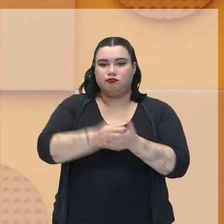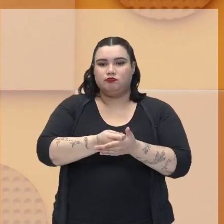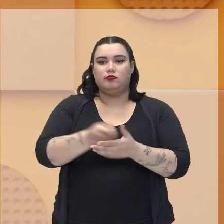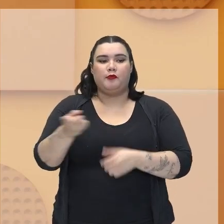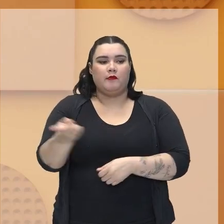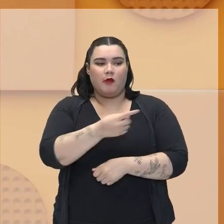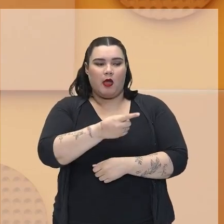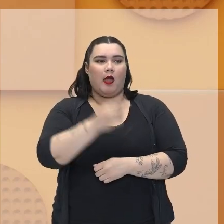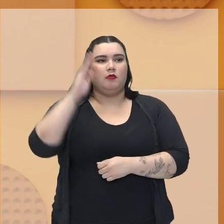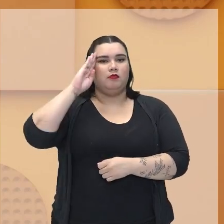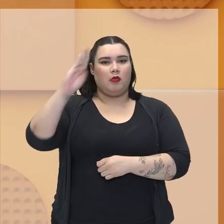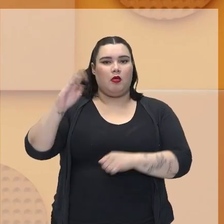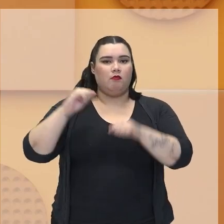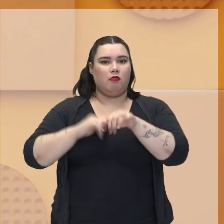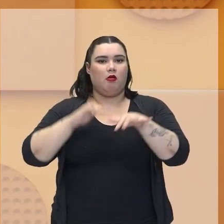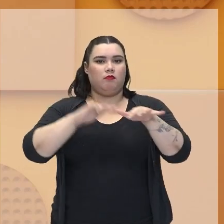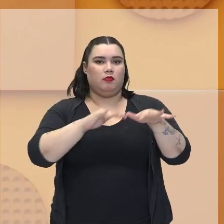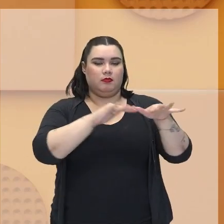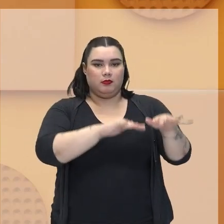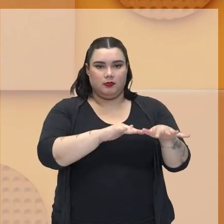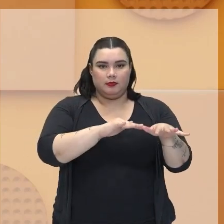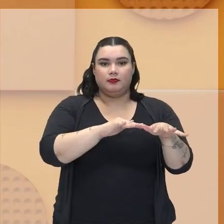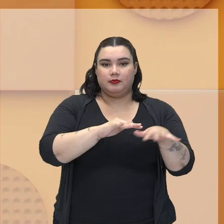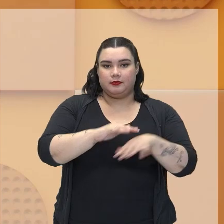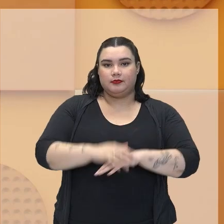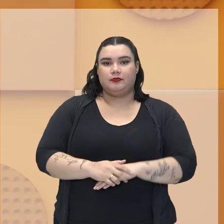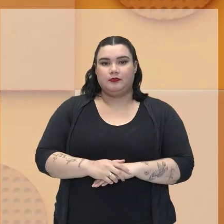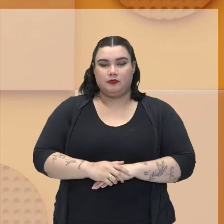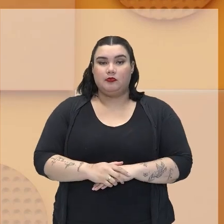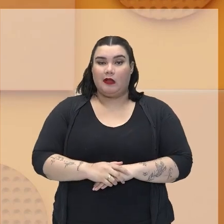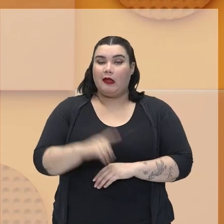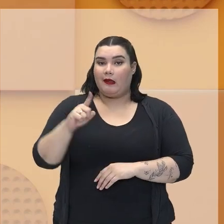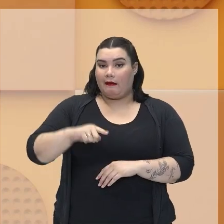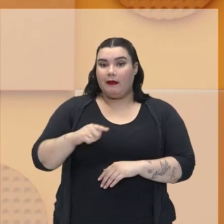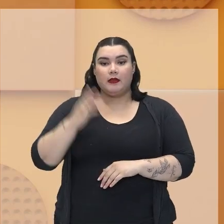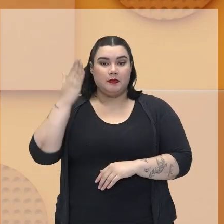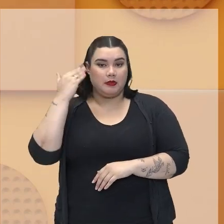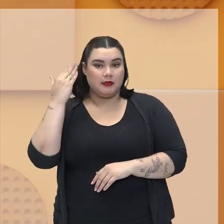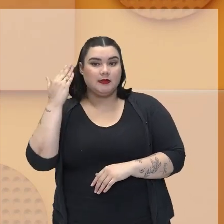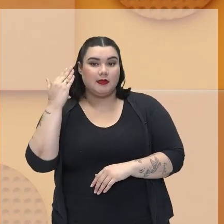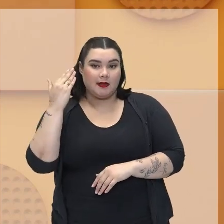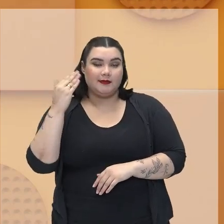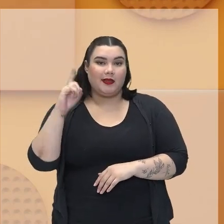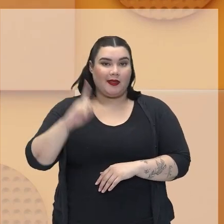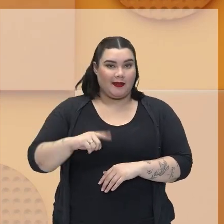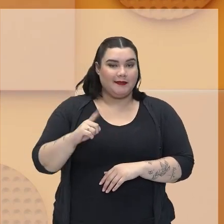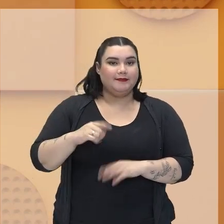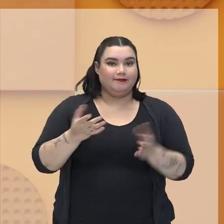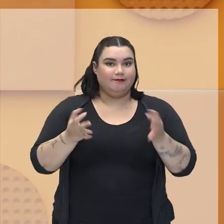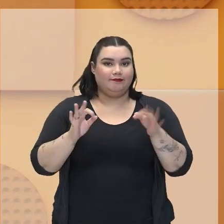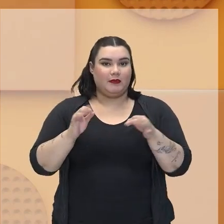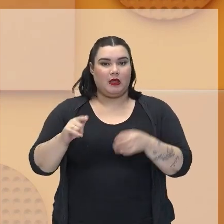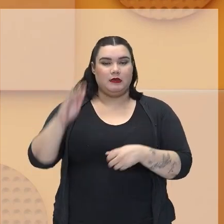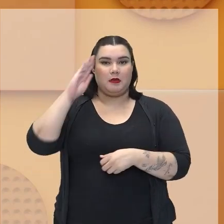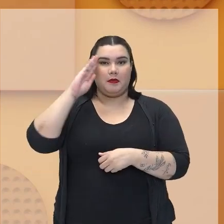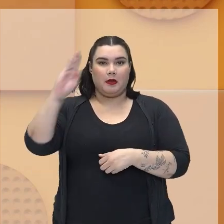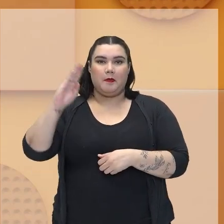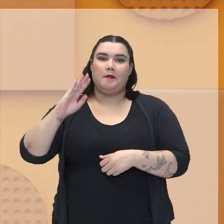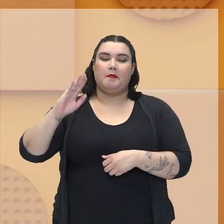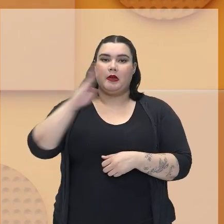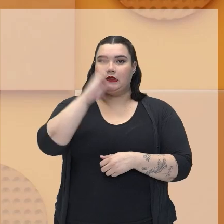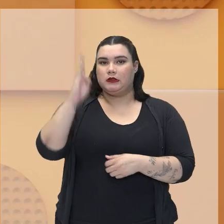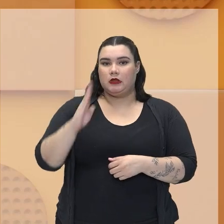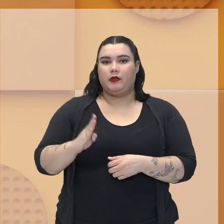força os homens que estavam ali presentes, tá, gente? Era dessa forma, basicamente, que o Exército Brasileiro vai se criando, tá,